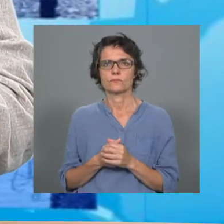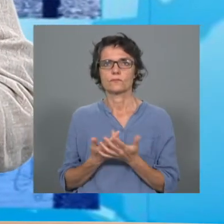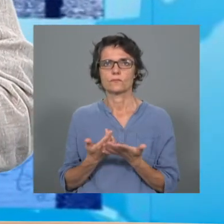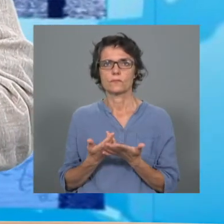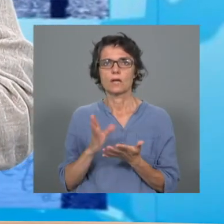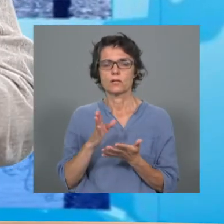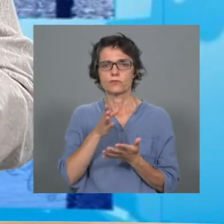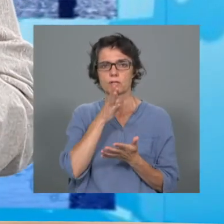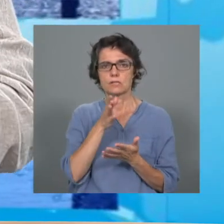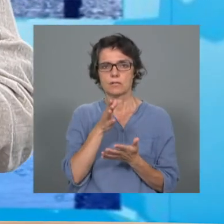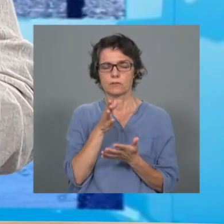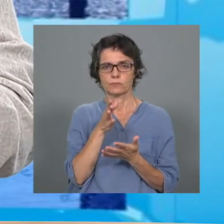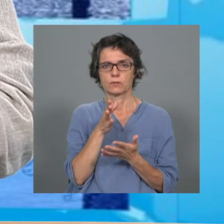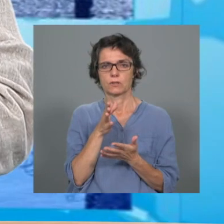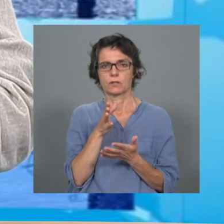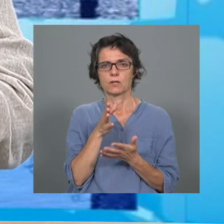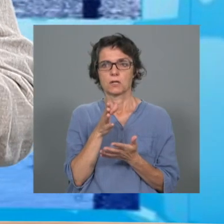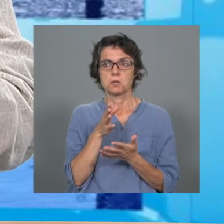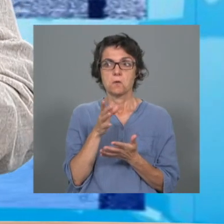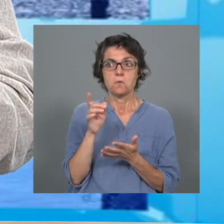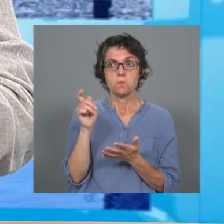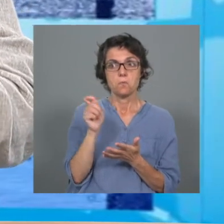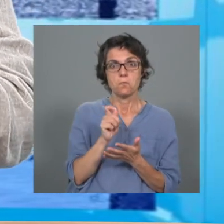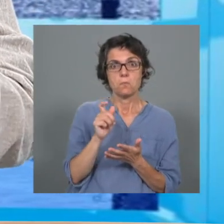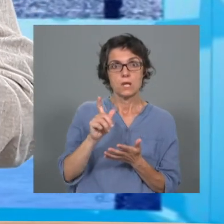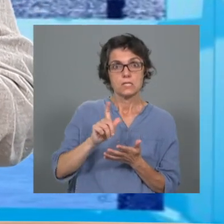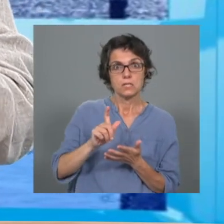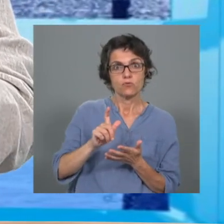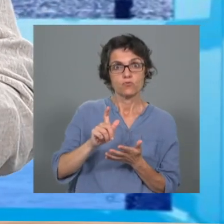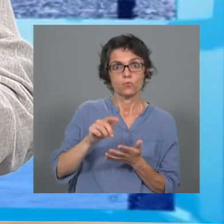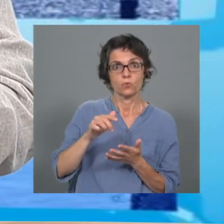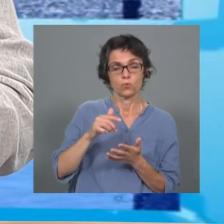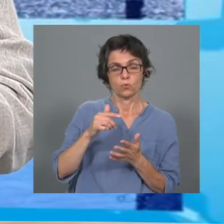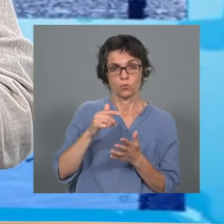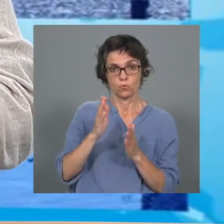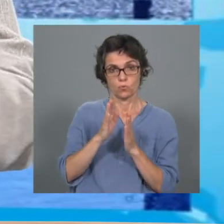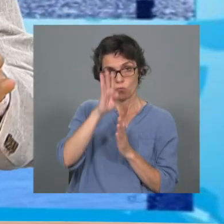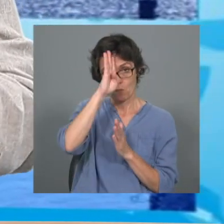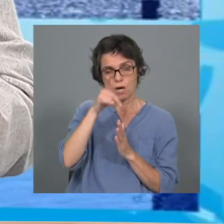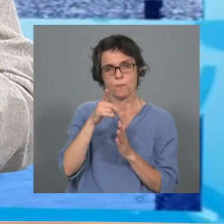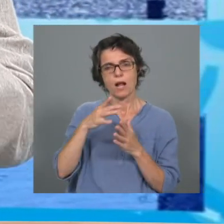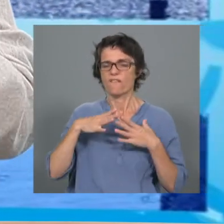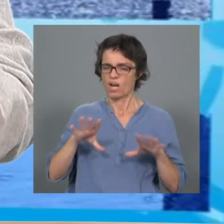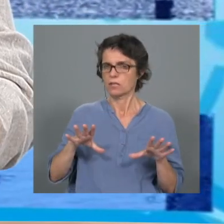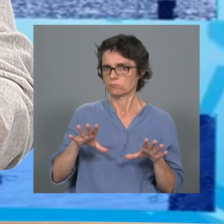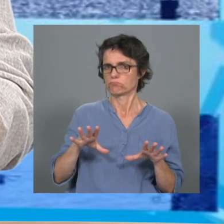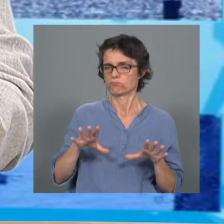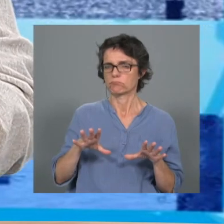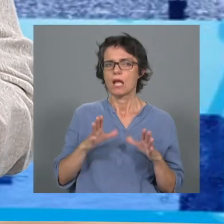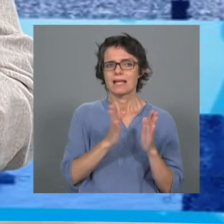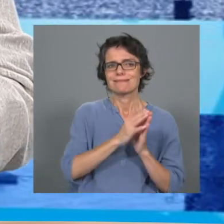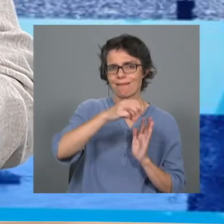peça, por norma o mês de julho do Papa é um mês de férias. Ele passa-o em Santa Marta, onde reside, mas não tem compromissos. Logo isso vai ajudar